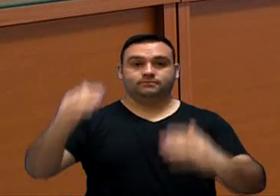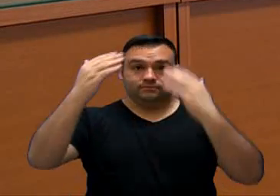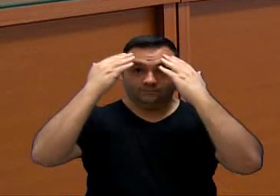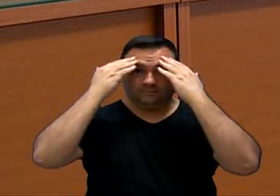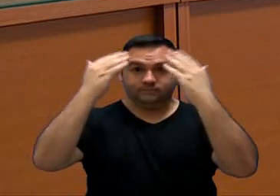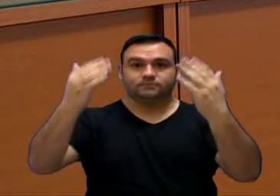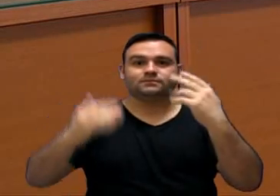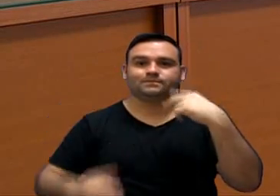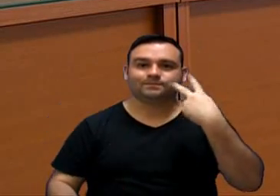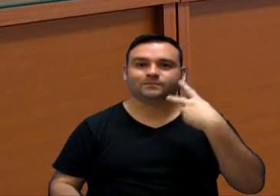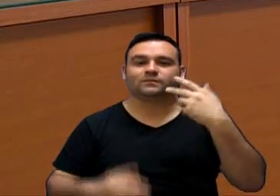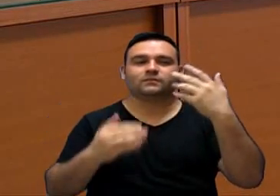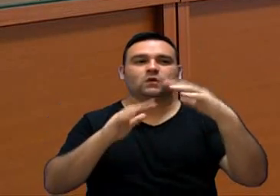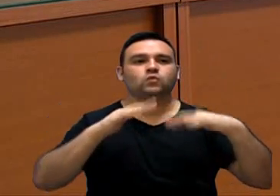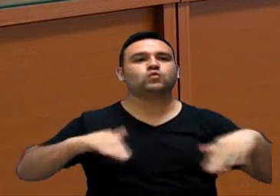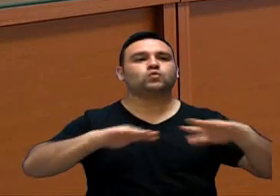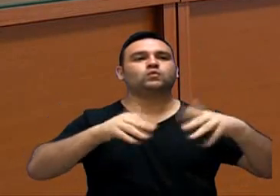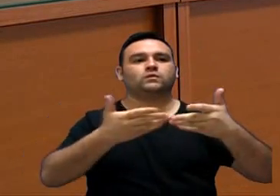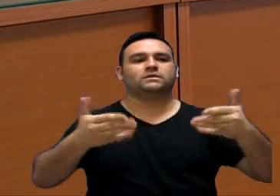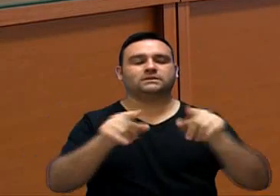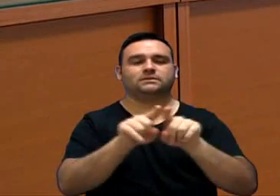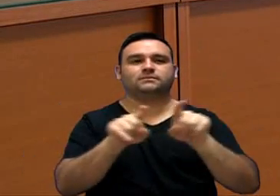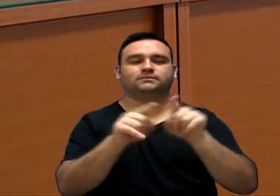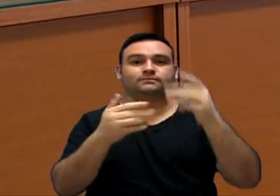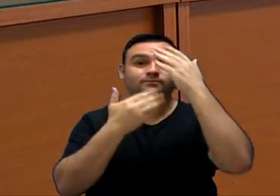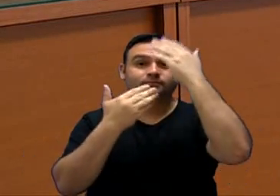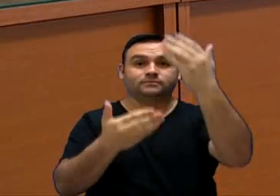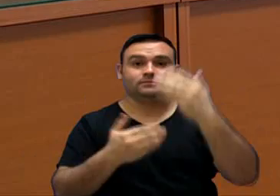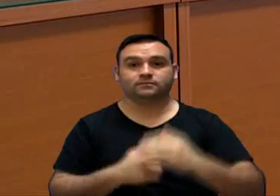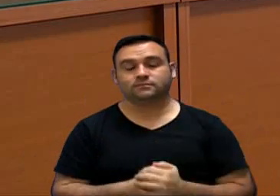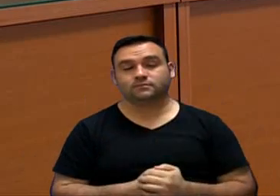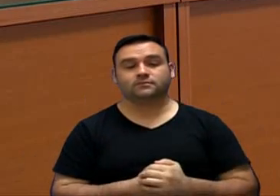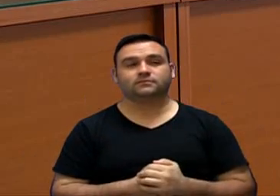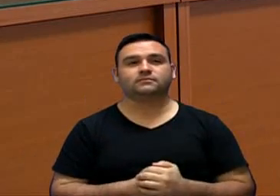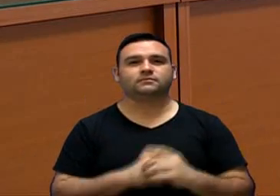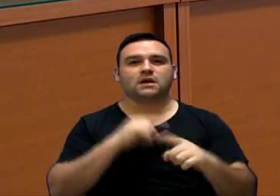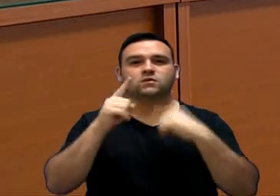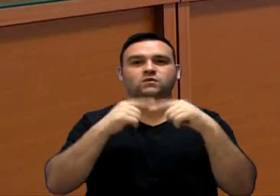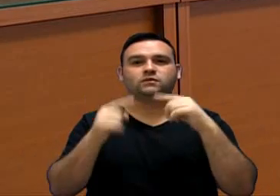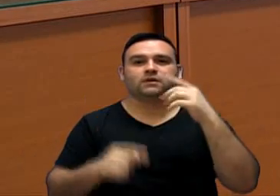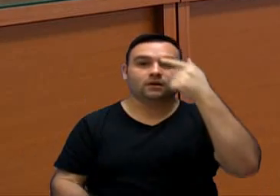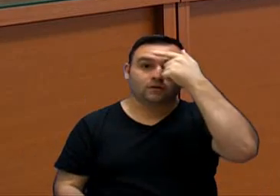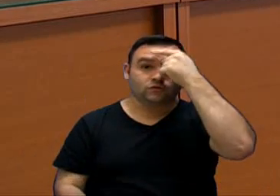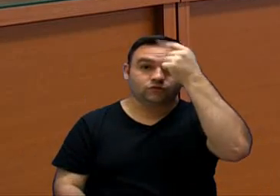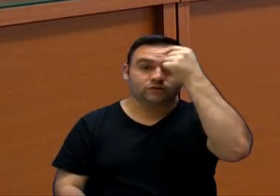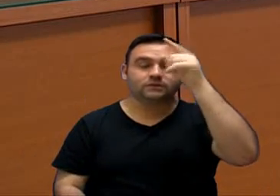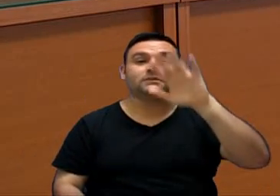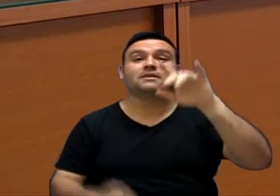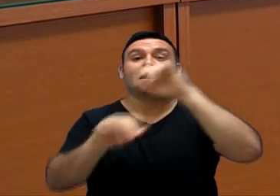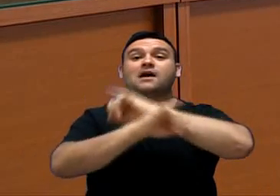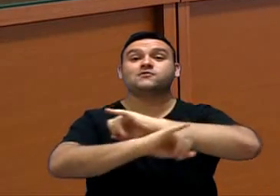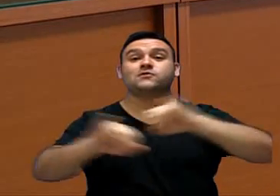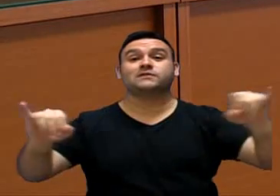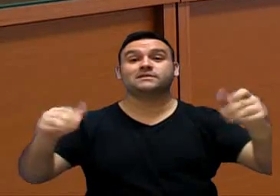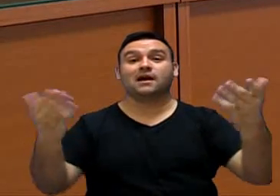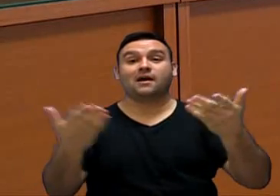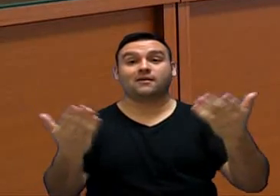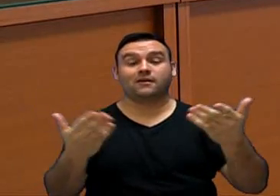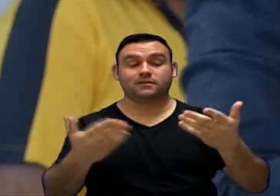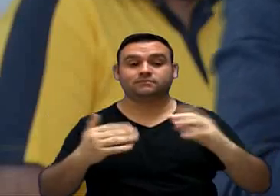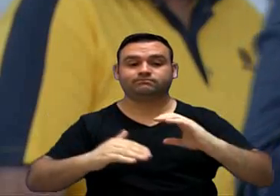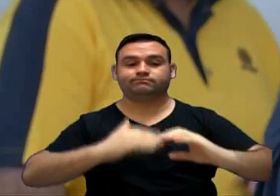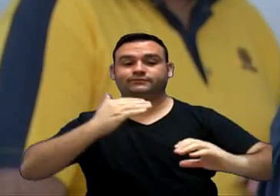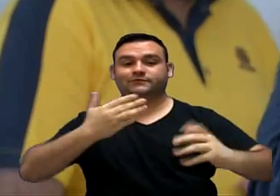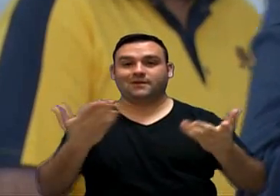Obrigado, vereador, e obrigado a todos. Questão de ordem, vereador Dilão. Uma notícia fresquinha saiu aqui para mim,